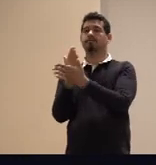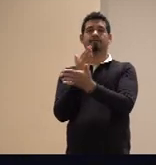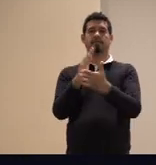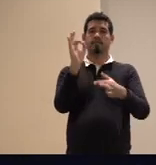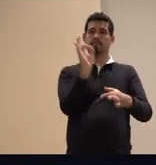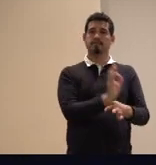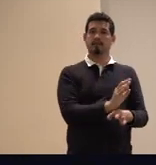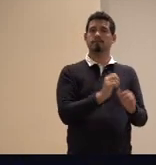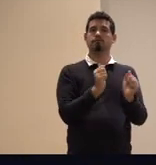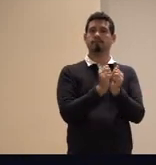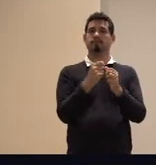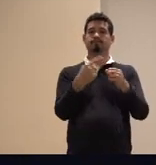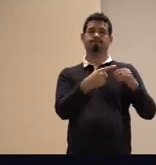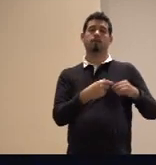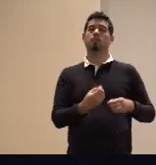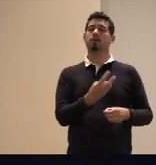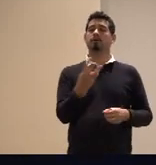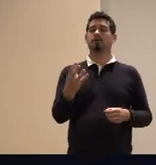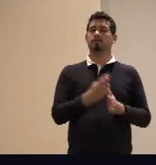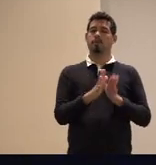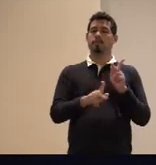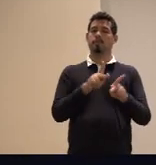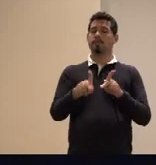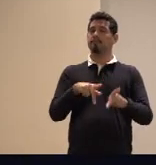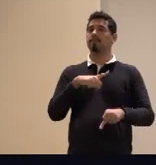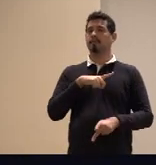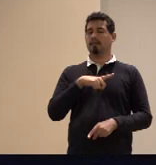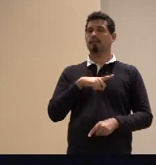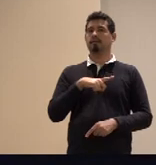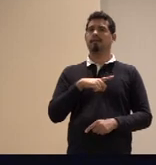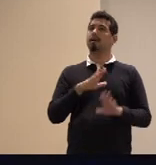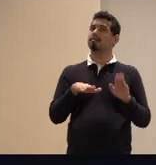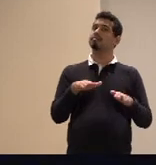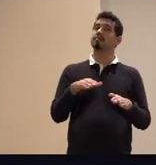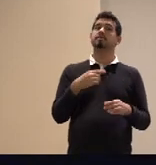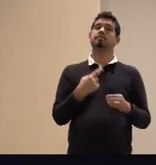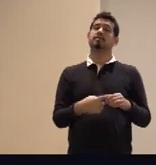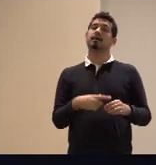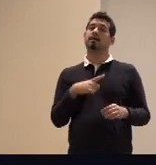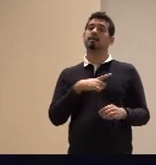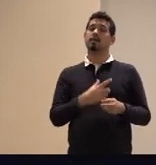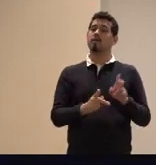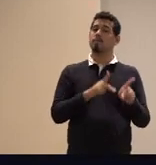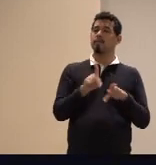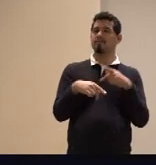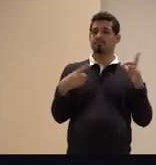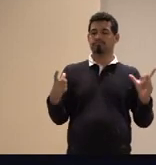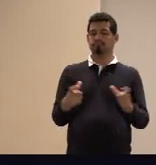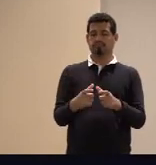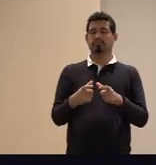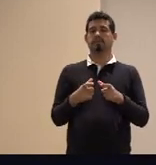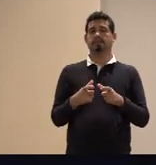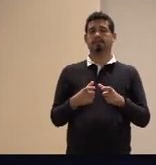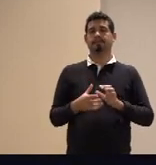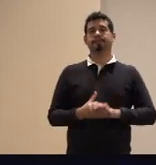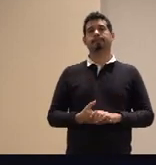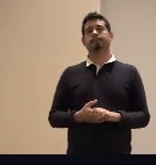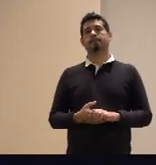calculado, né, com a quantidade de população que tem. Que tem alguns municípios que têm uma população menor.